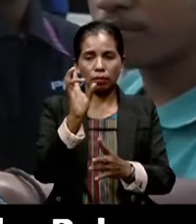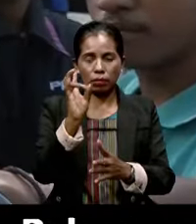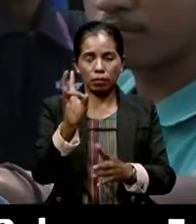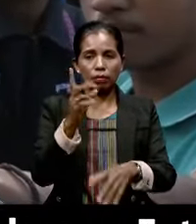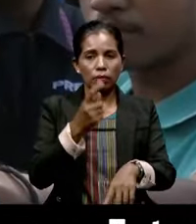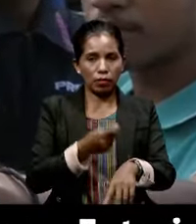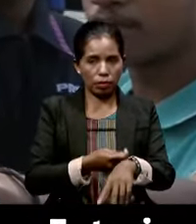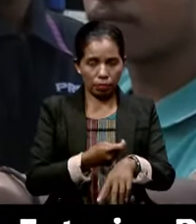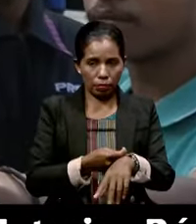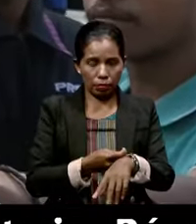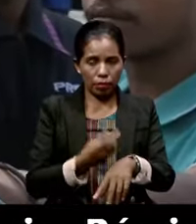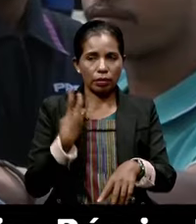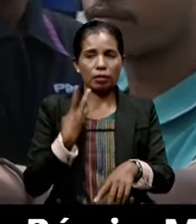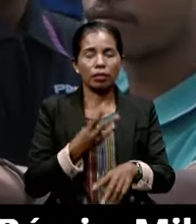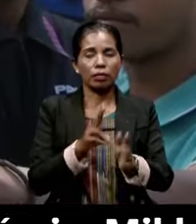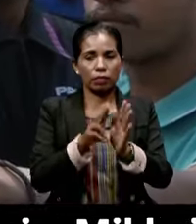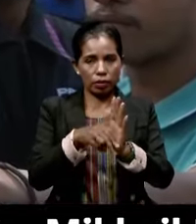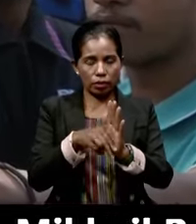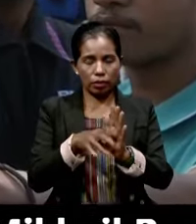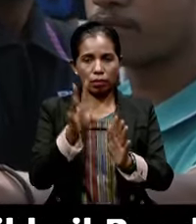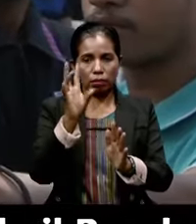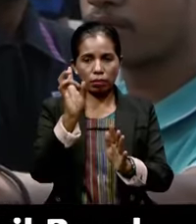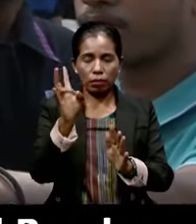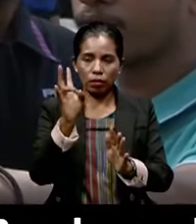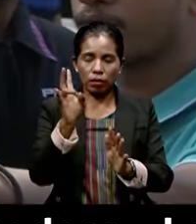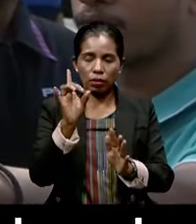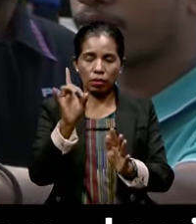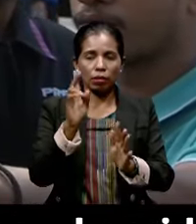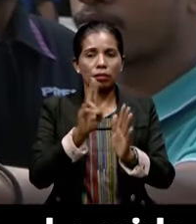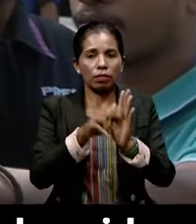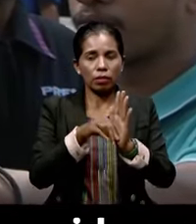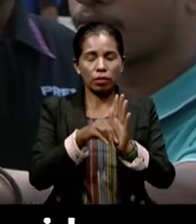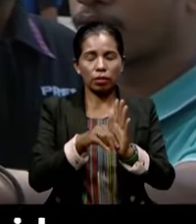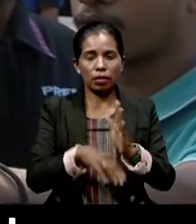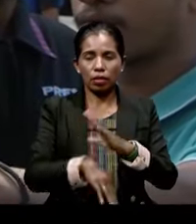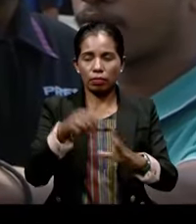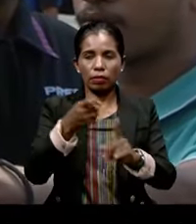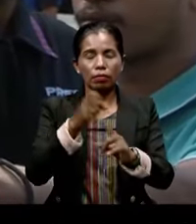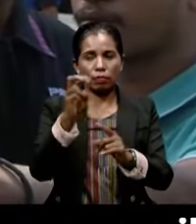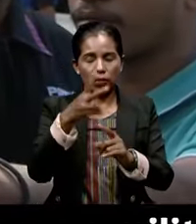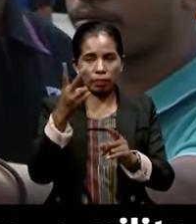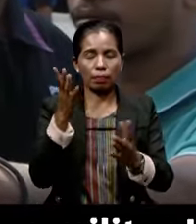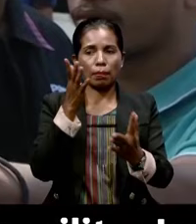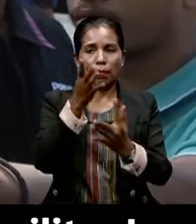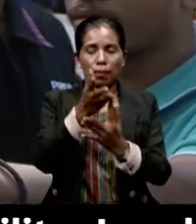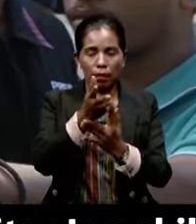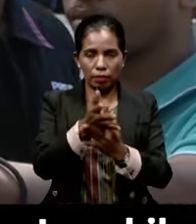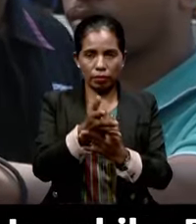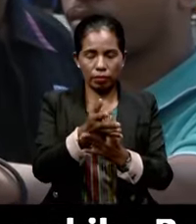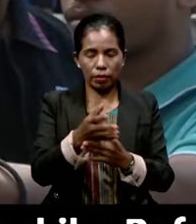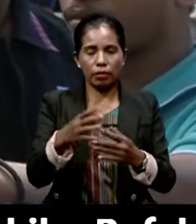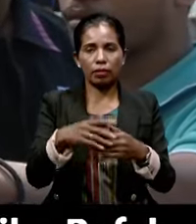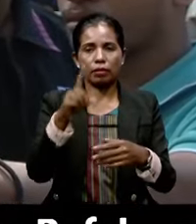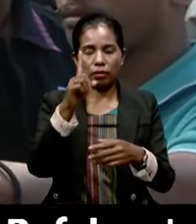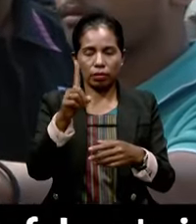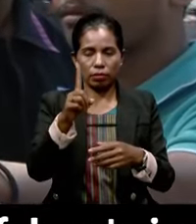Depois 8 horas de tempo ne, ita prusiam ita tama 8 horas, sai fali 12 e meia, tama fali 1 e meia, sai 5